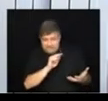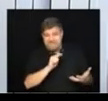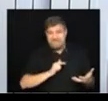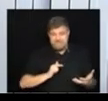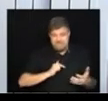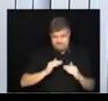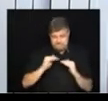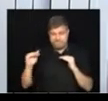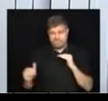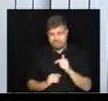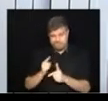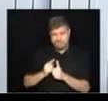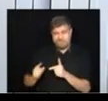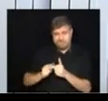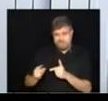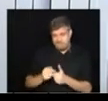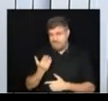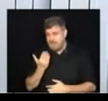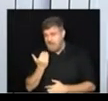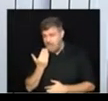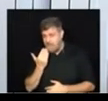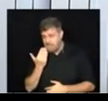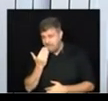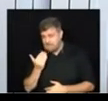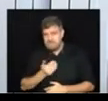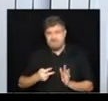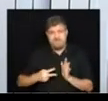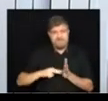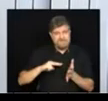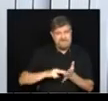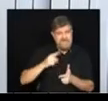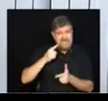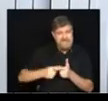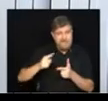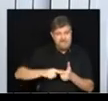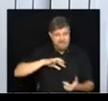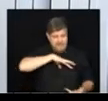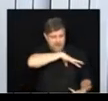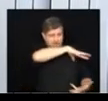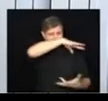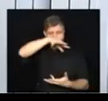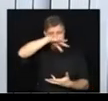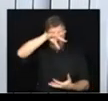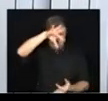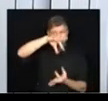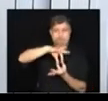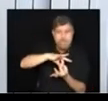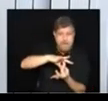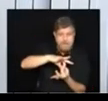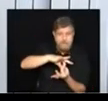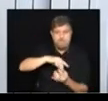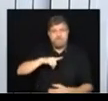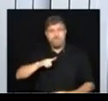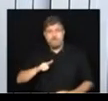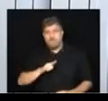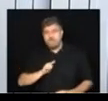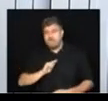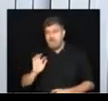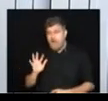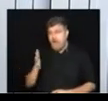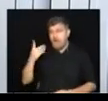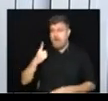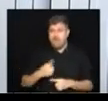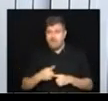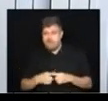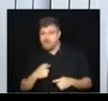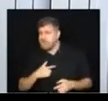de insegurança alimentar, ou seja, é um problema global. Ele pode acontecer por falta de